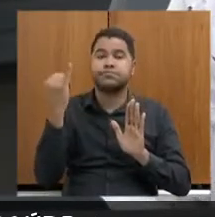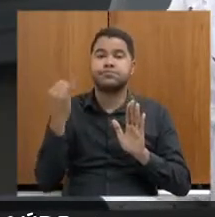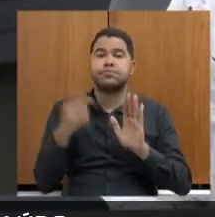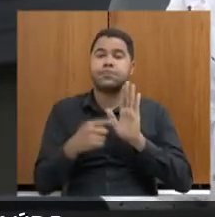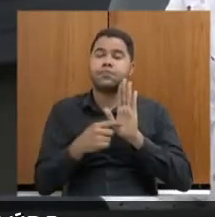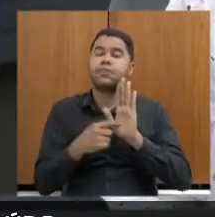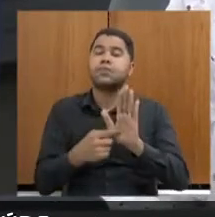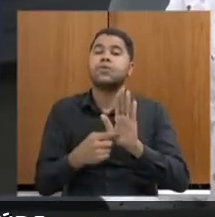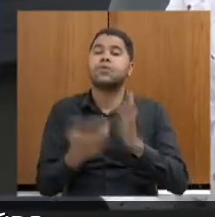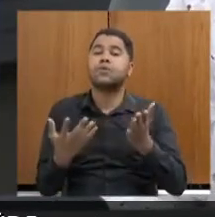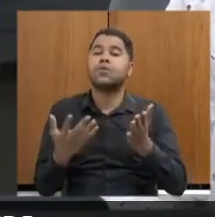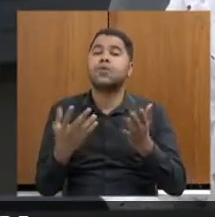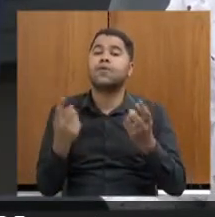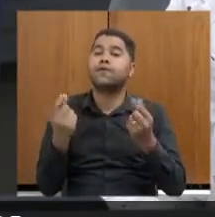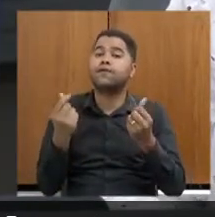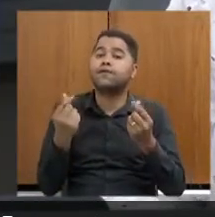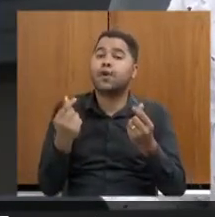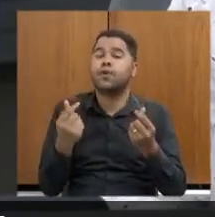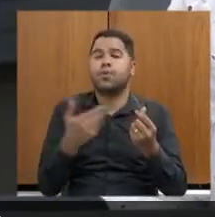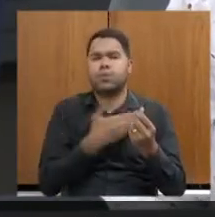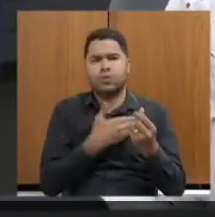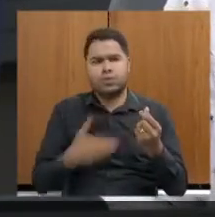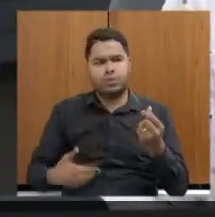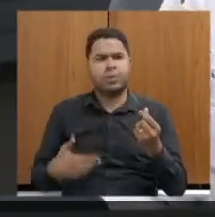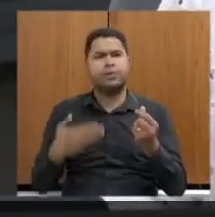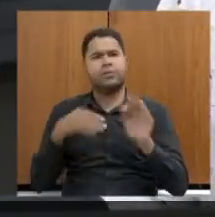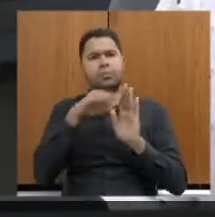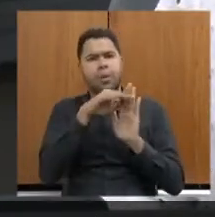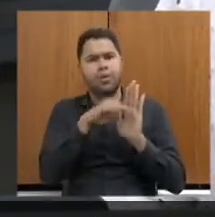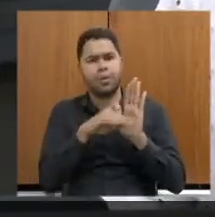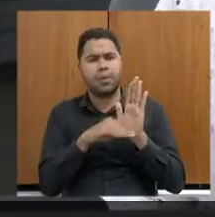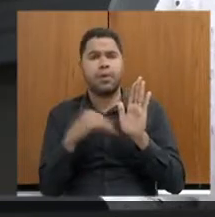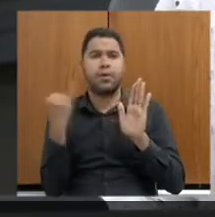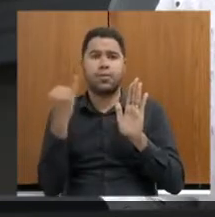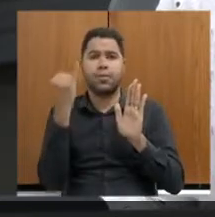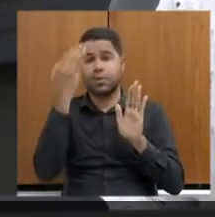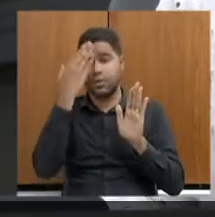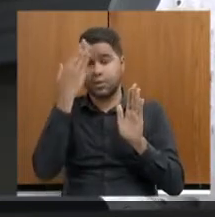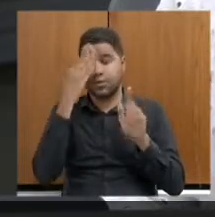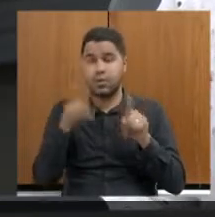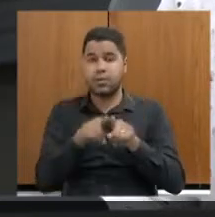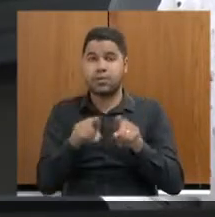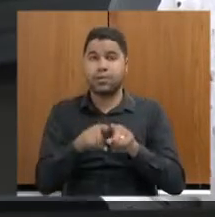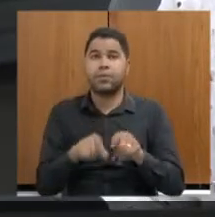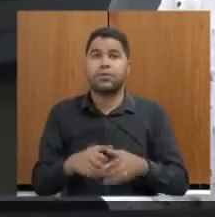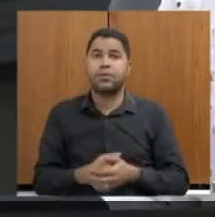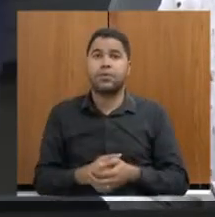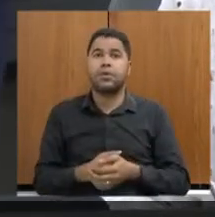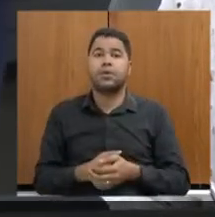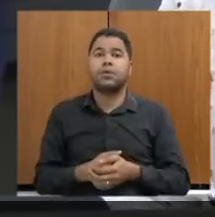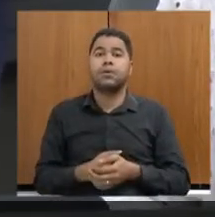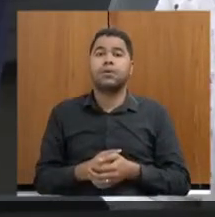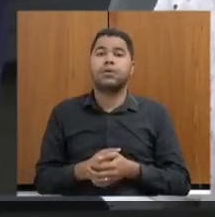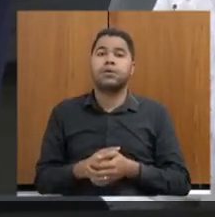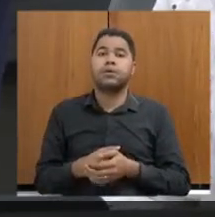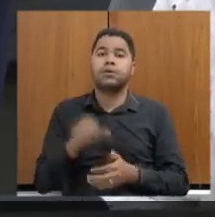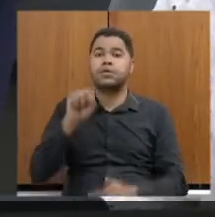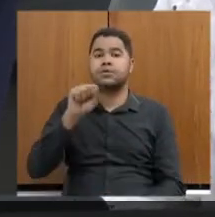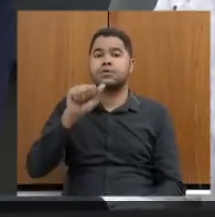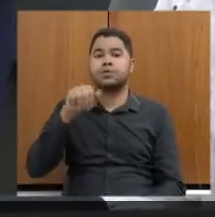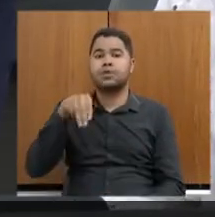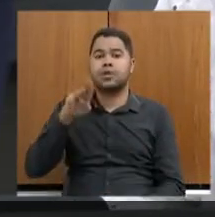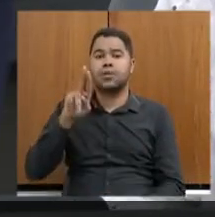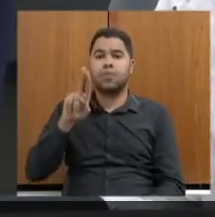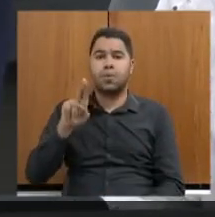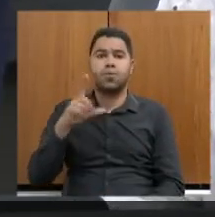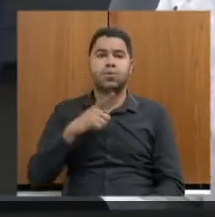eu clico e a manifestar-se em termos de valores que o estado sempre teve avanço importante o pessoal saber disso também Samu ele sabe que ele atende